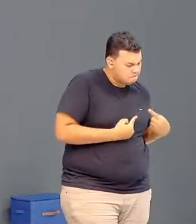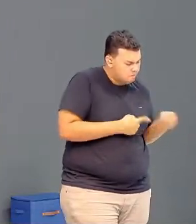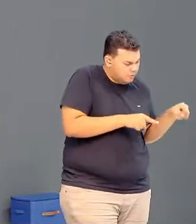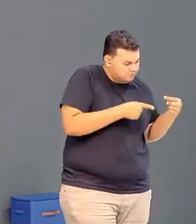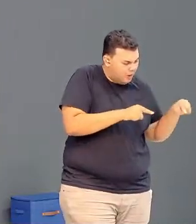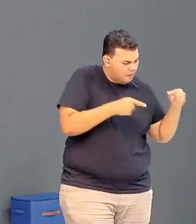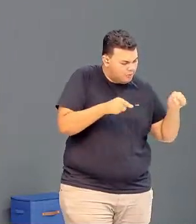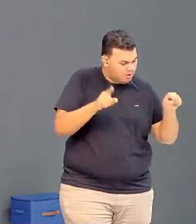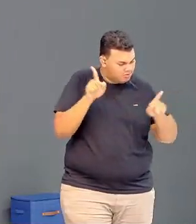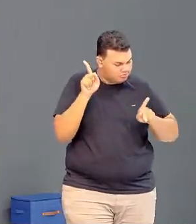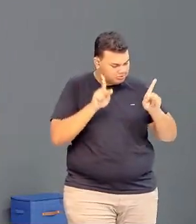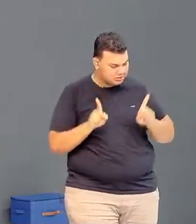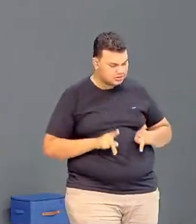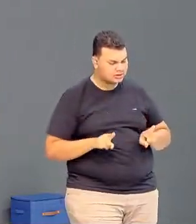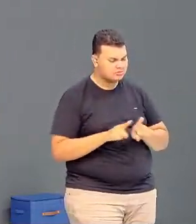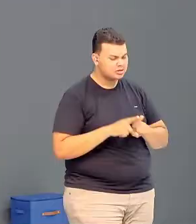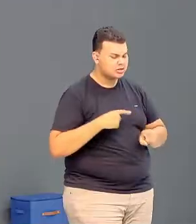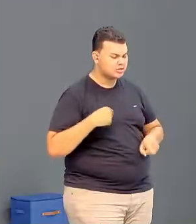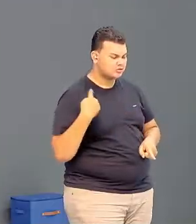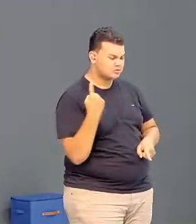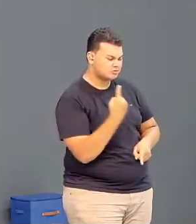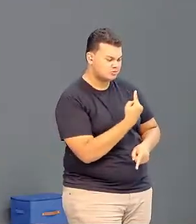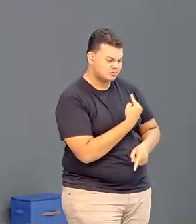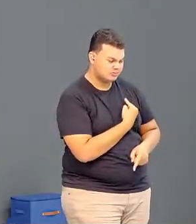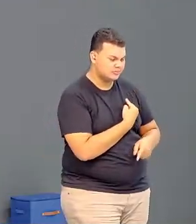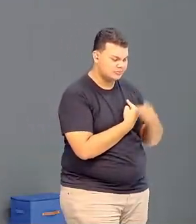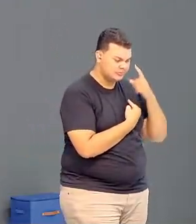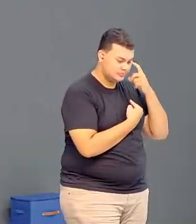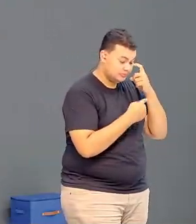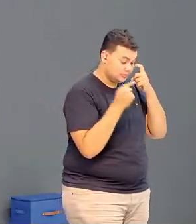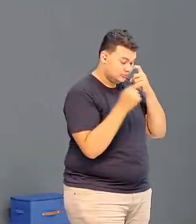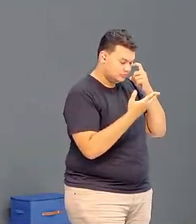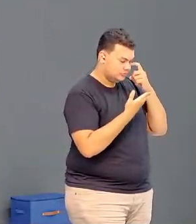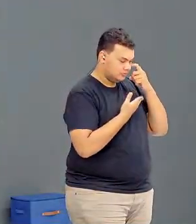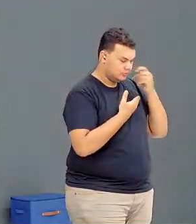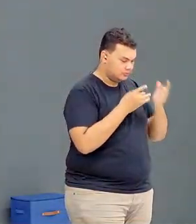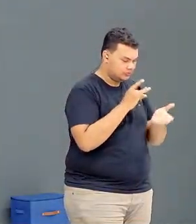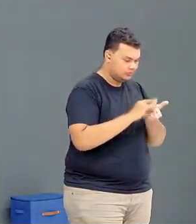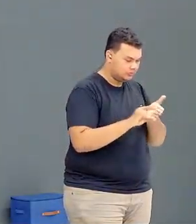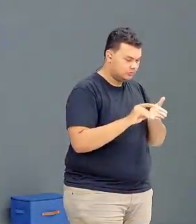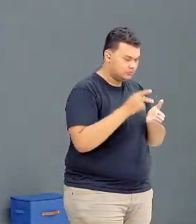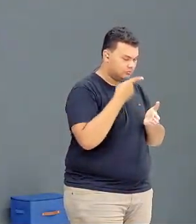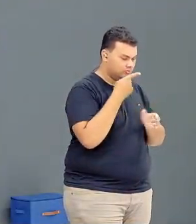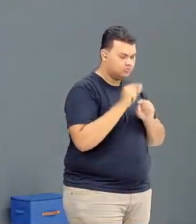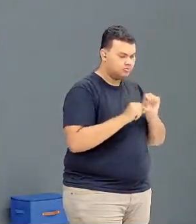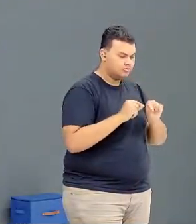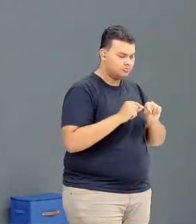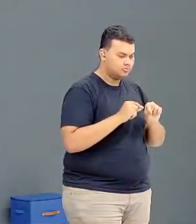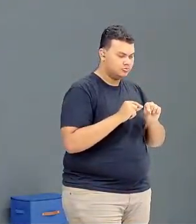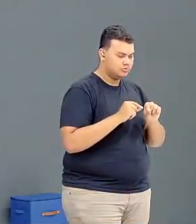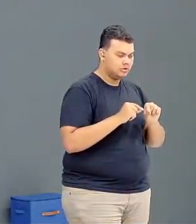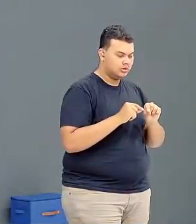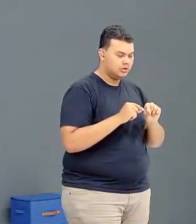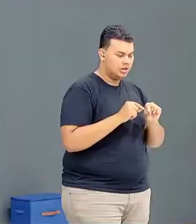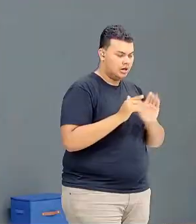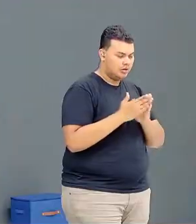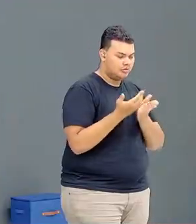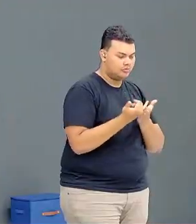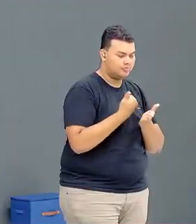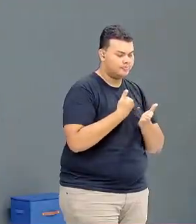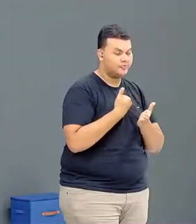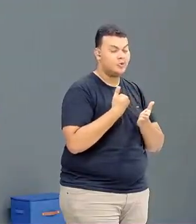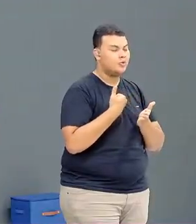a nossa paz, o nosso futuro e o nosso destino, esses inimigos, a tua palavra diz que o Senhor fez deles